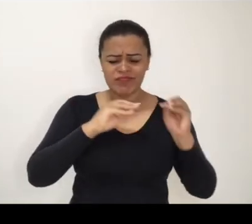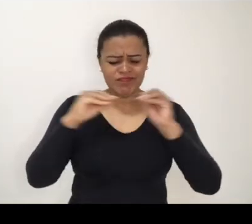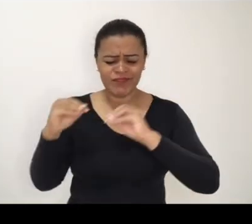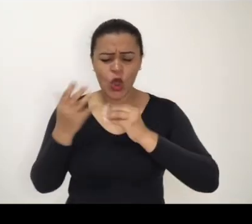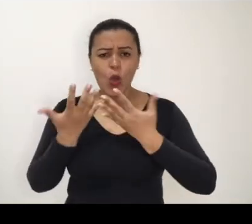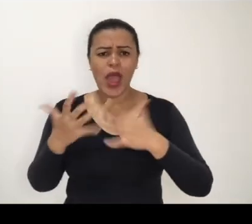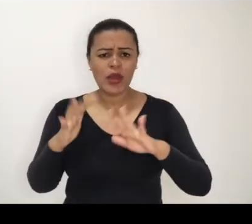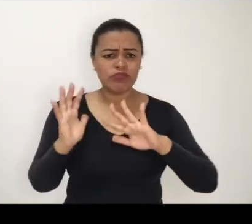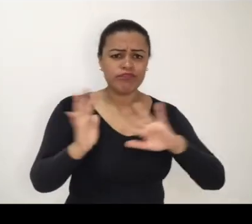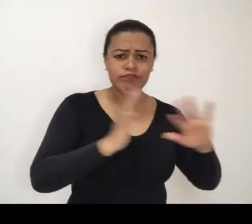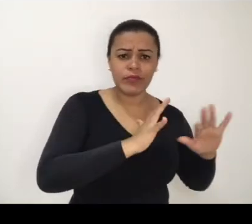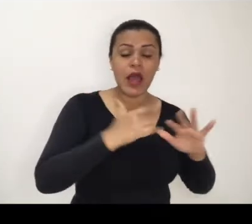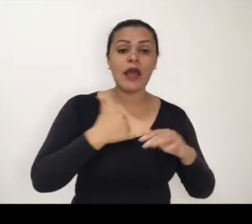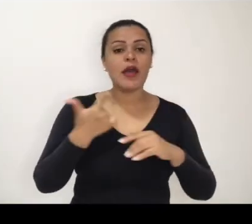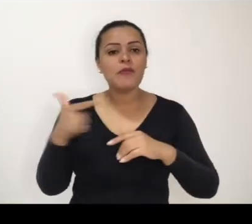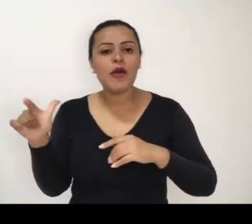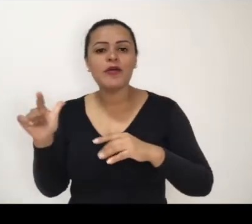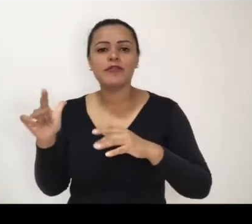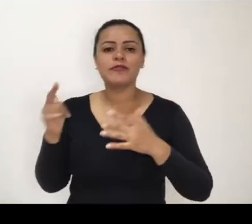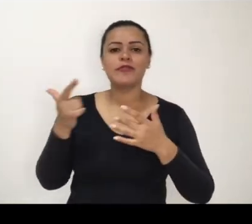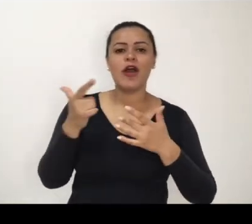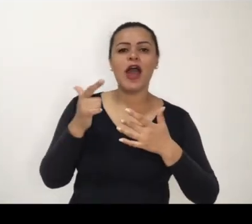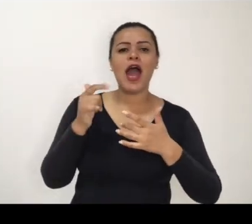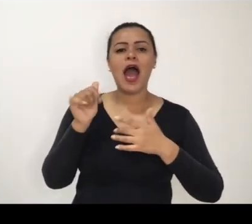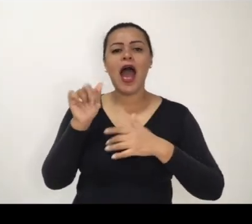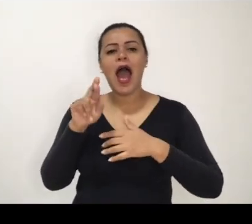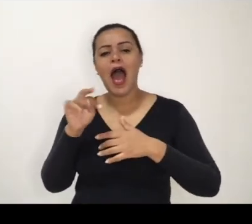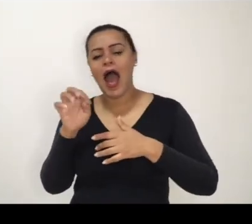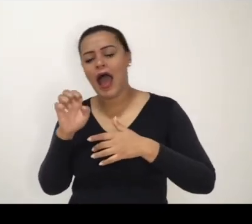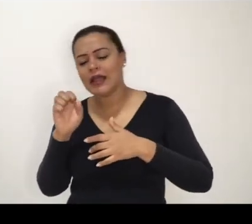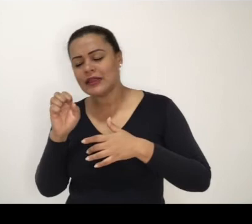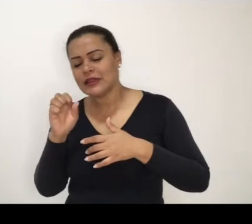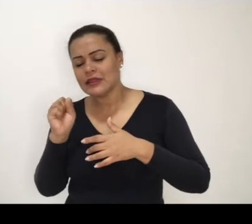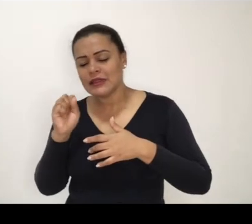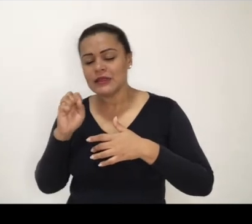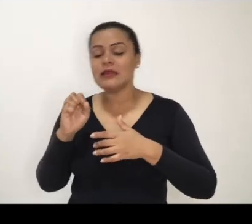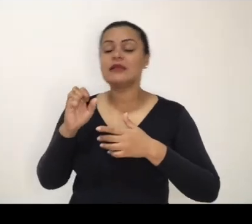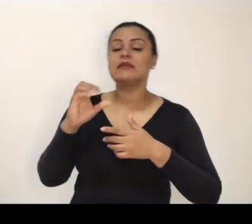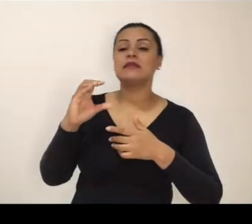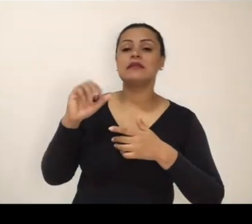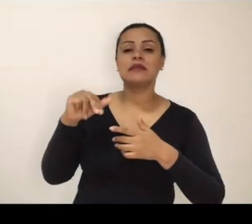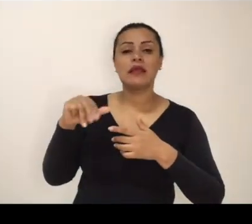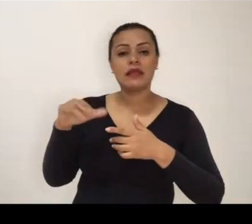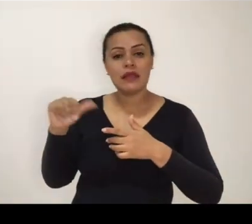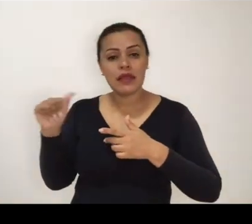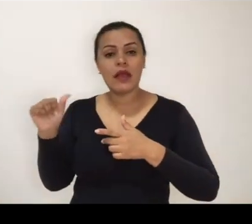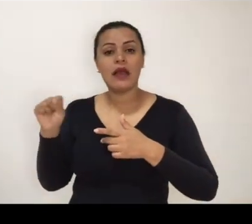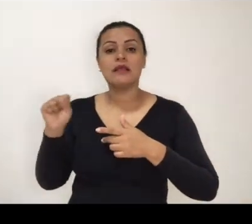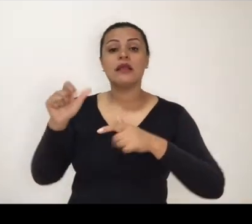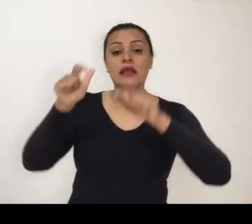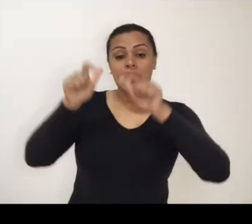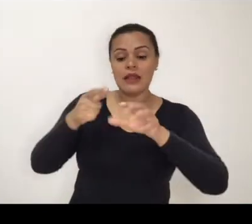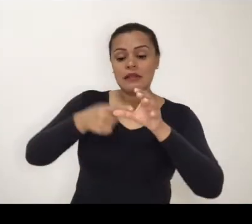artes cênicas em Londrina e também fui sempre investigando o corpo e sempre trabalhando as minhas memórias pessoais,